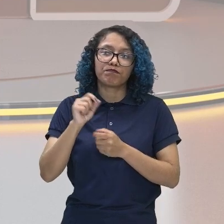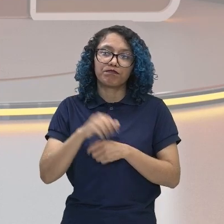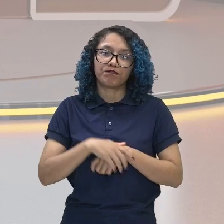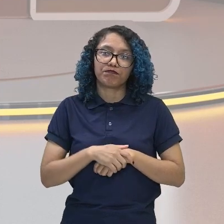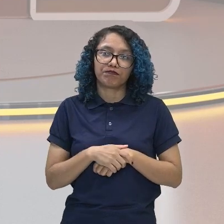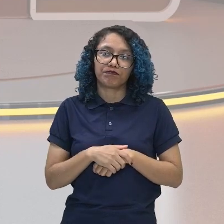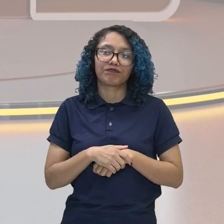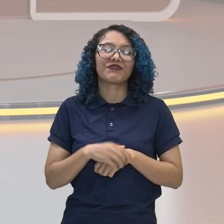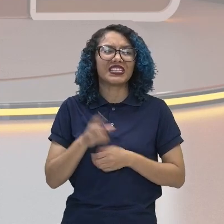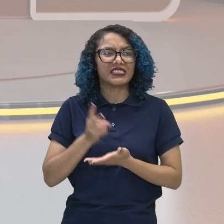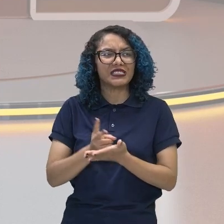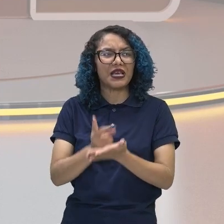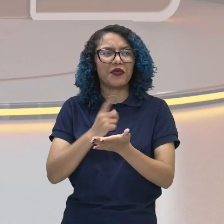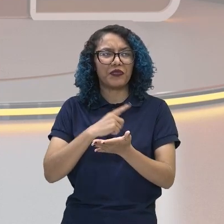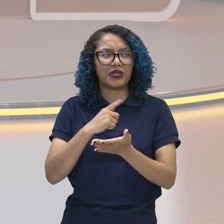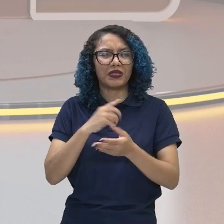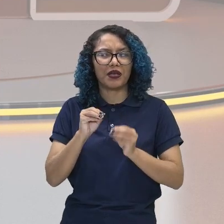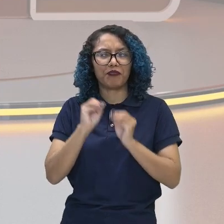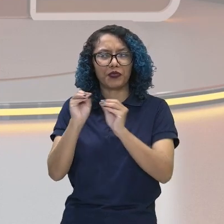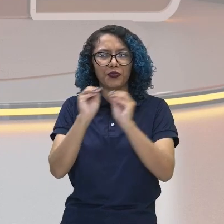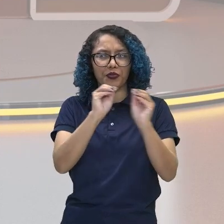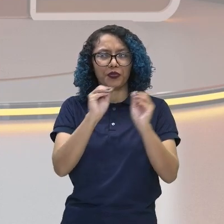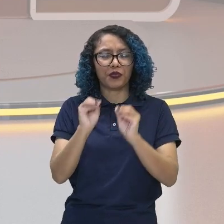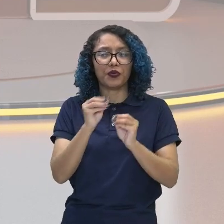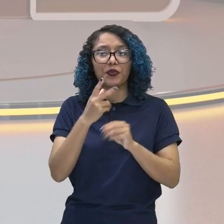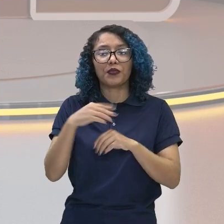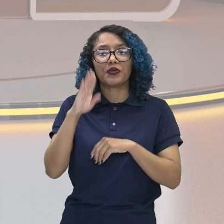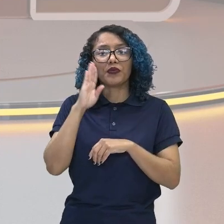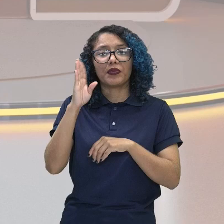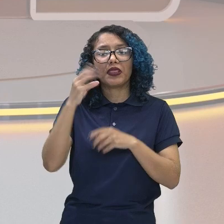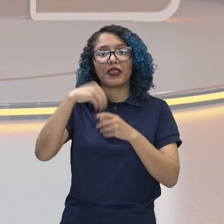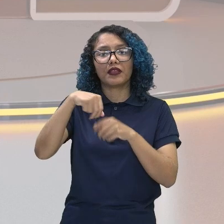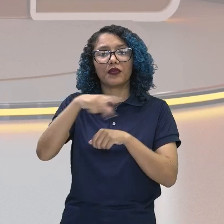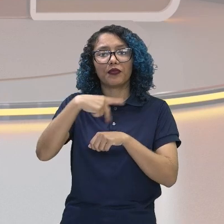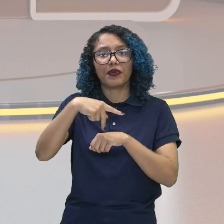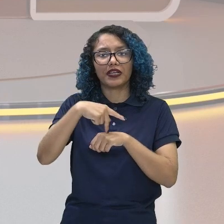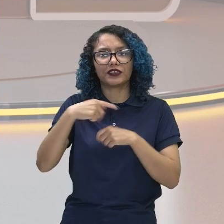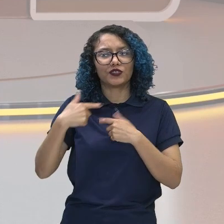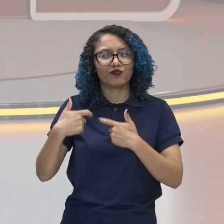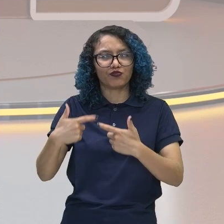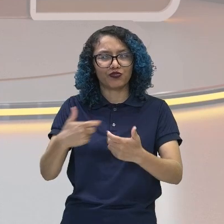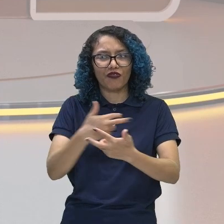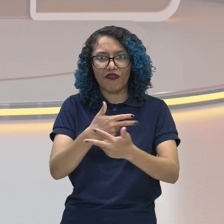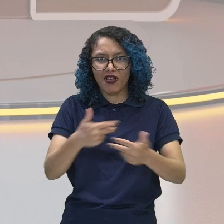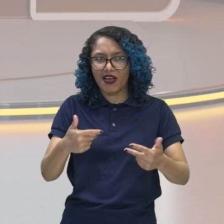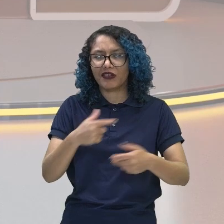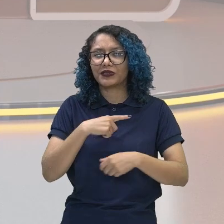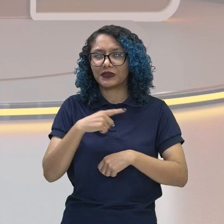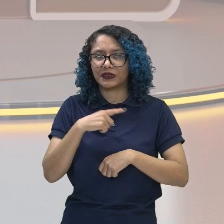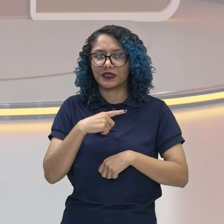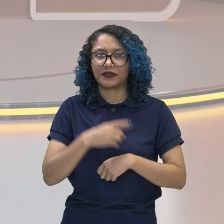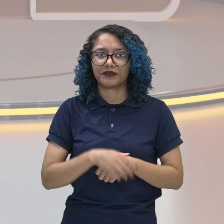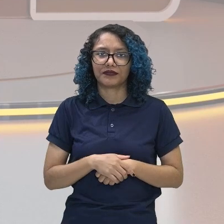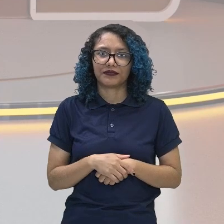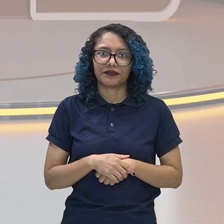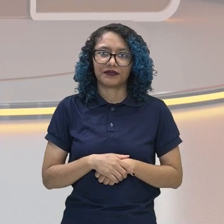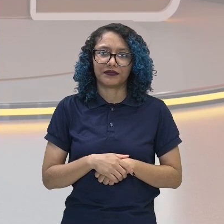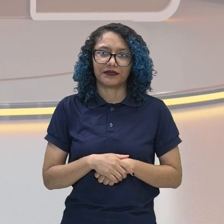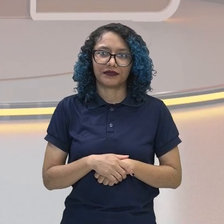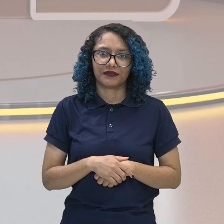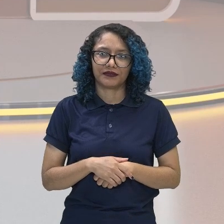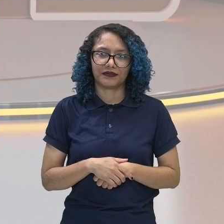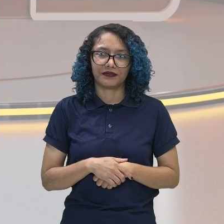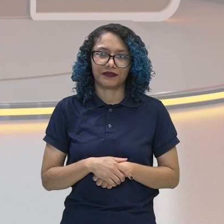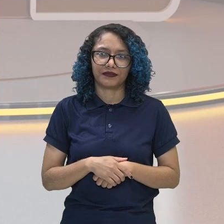quantidade, principalmente realmente em países em que existem muitos conflitos internos, tá? Então,